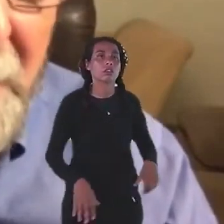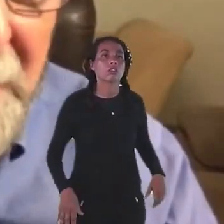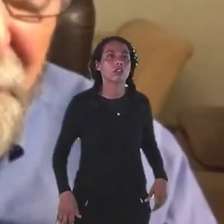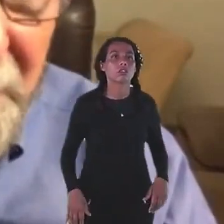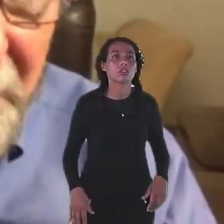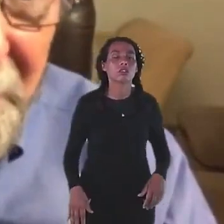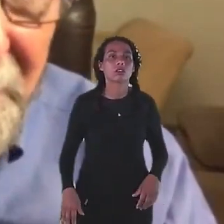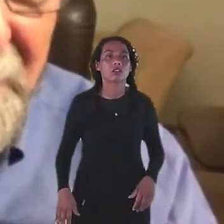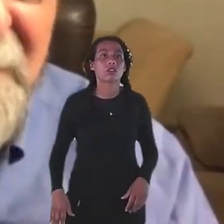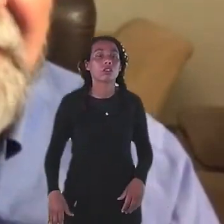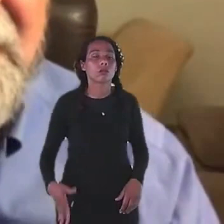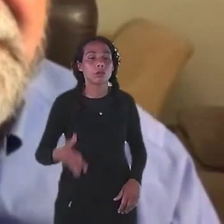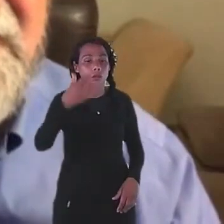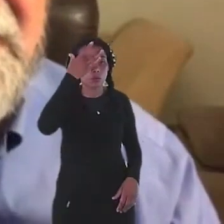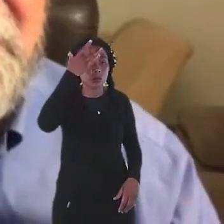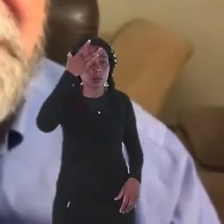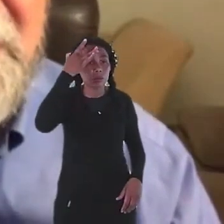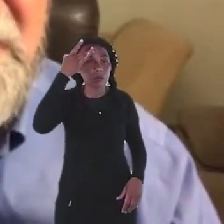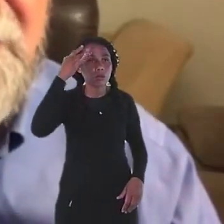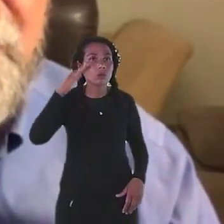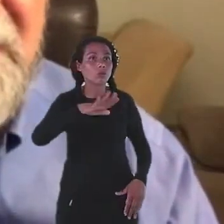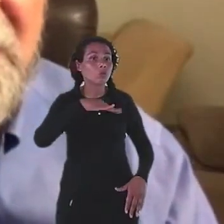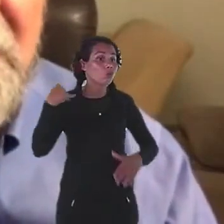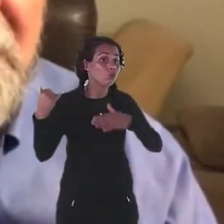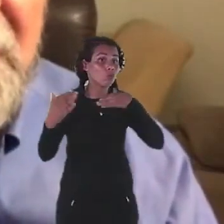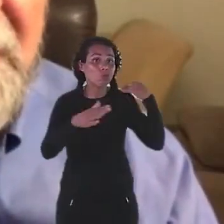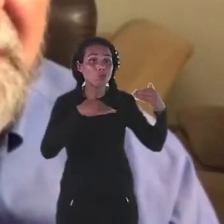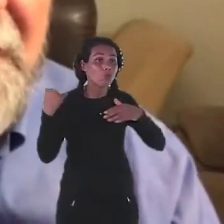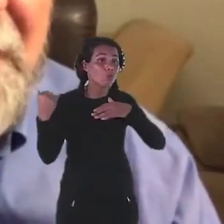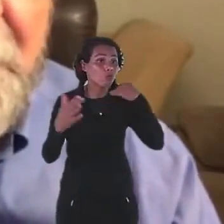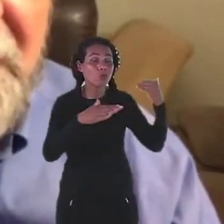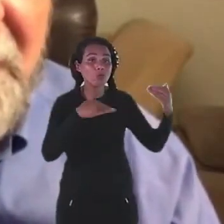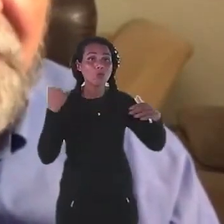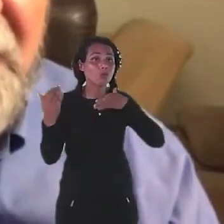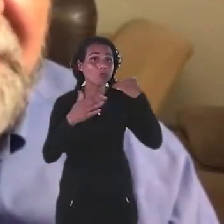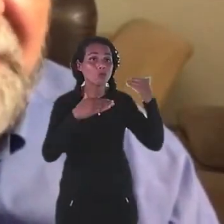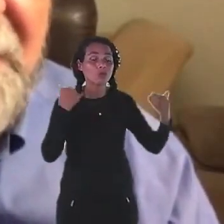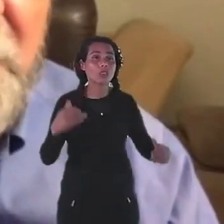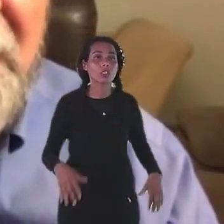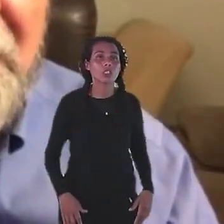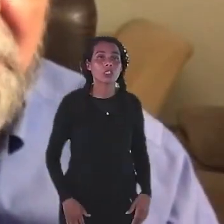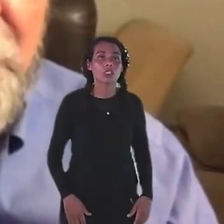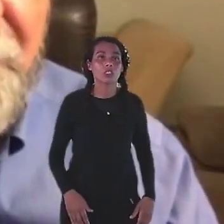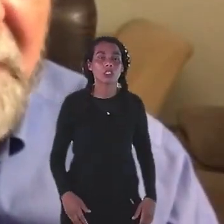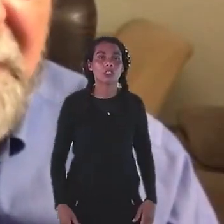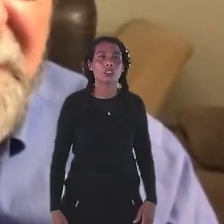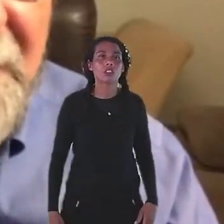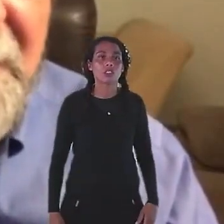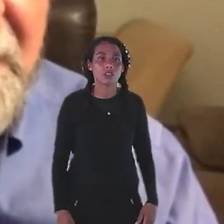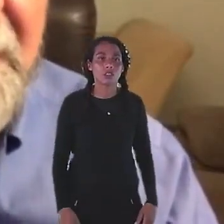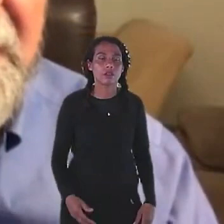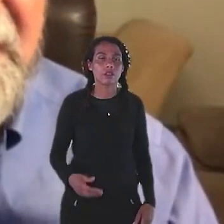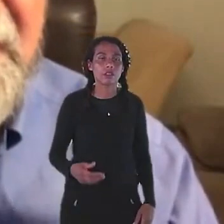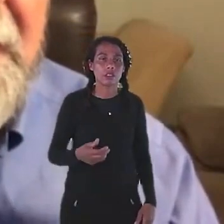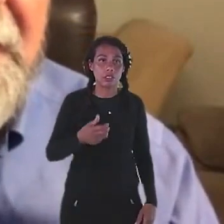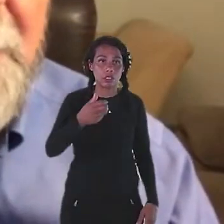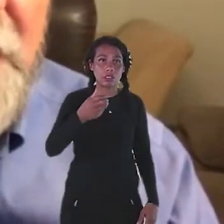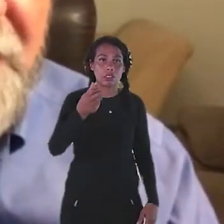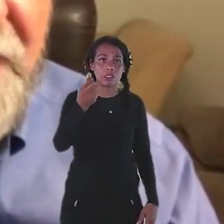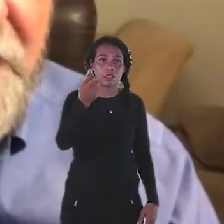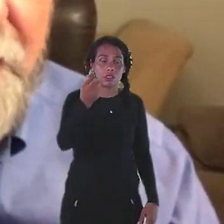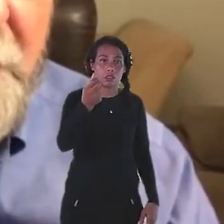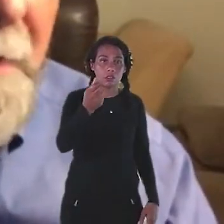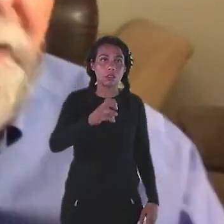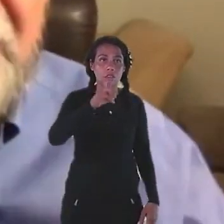pandemia 100 anos atrás, na pandemia de influenza. Eles perderam 650 mil vidas